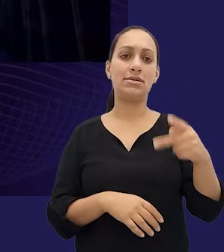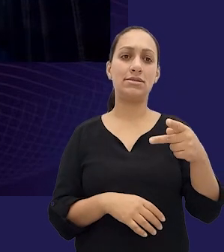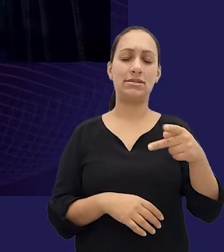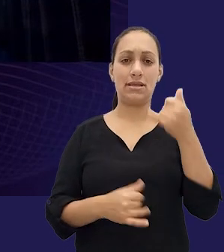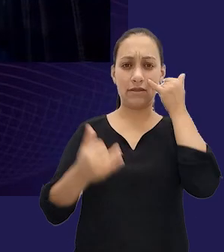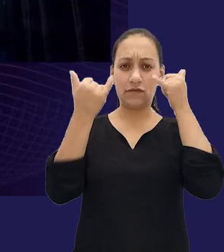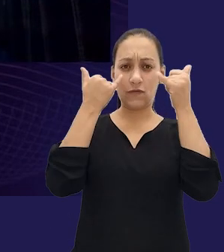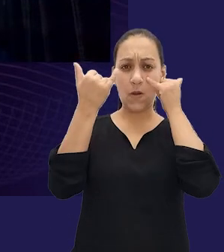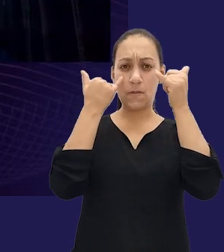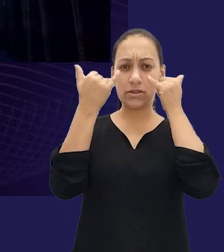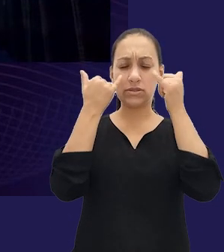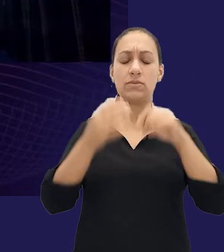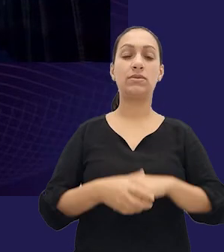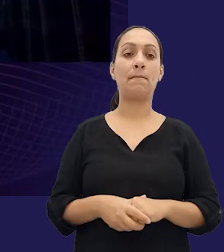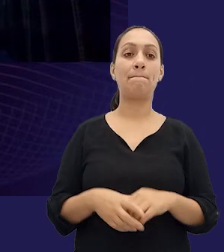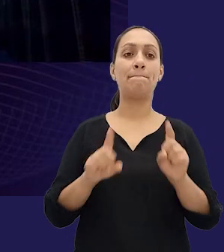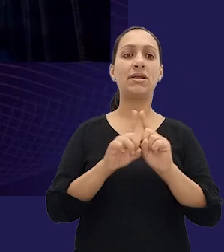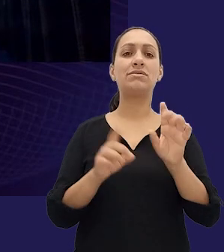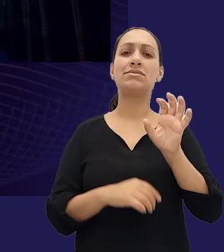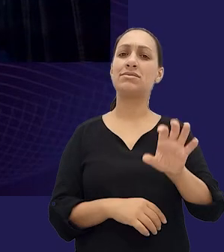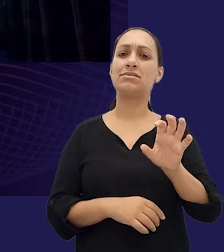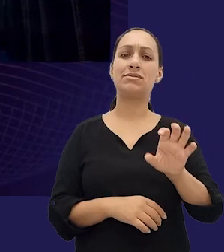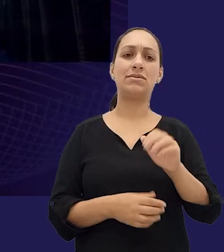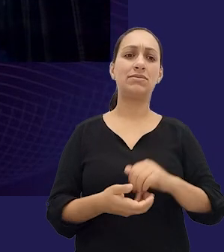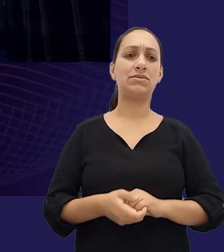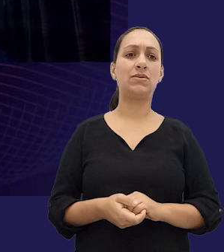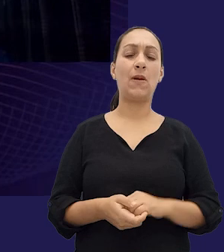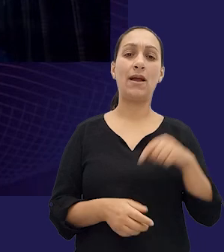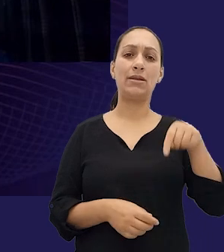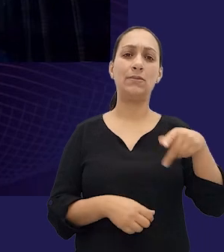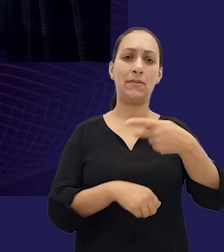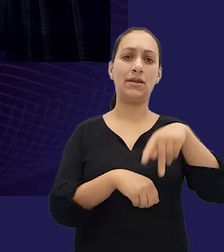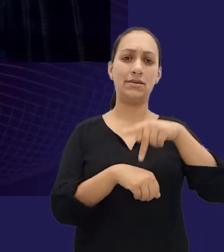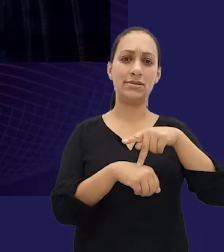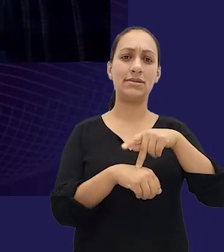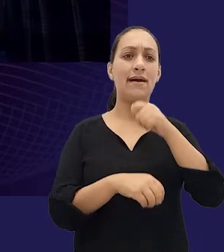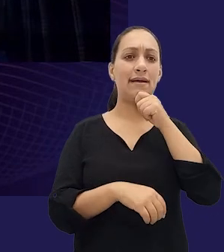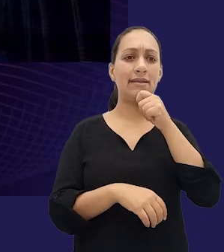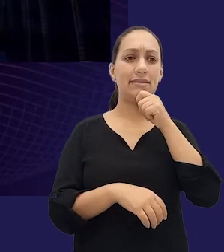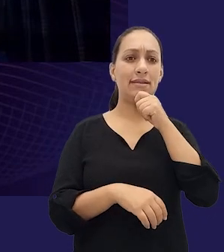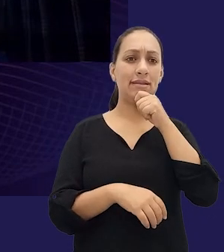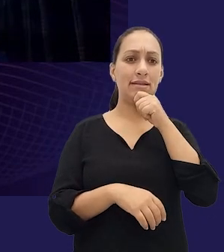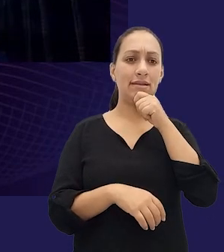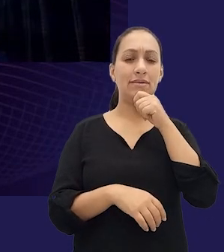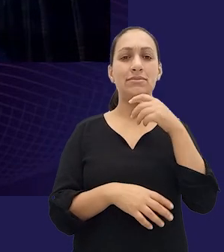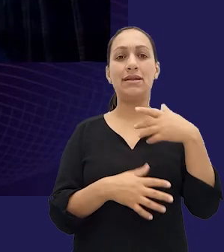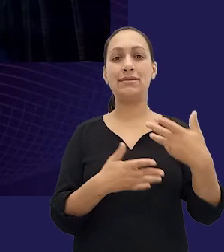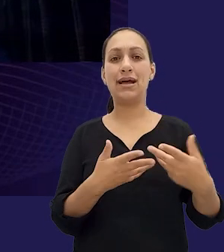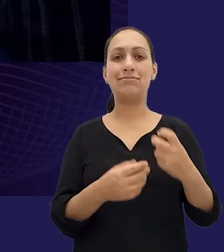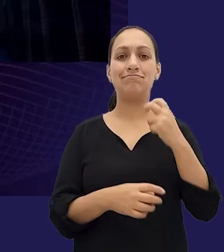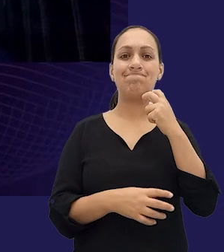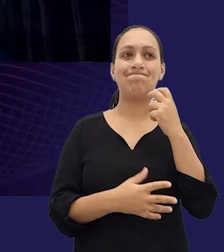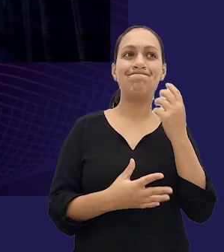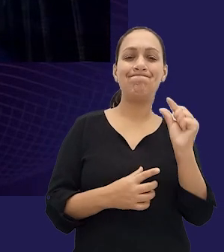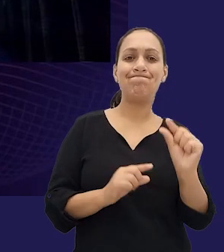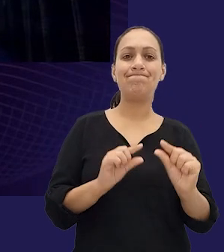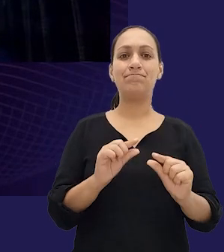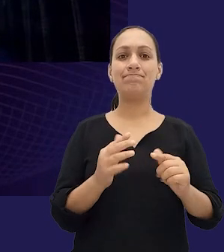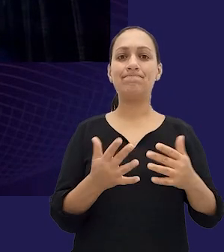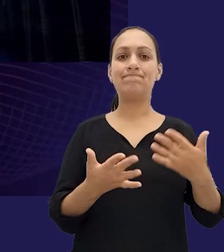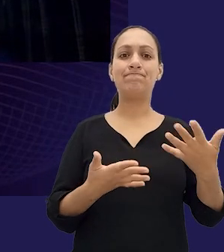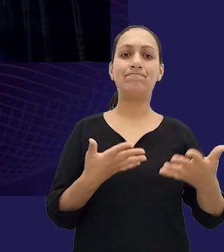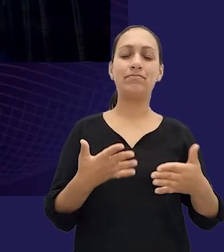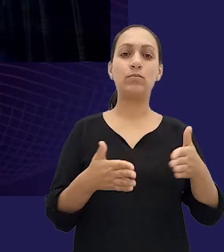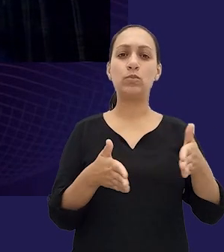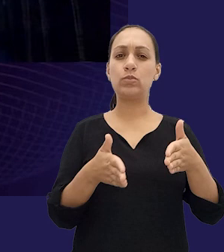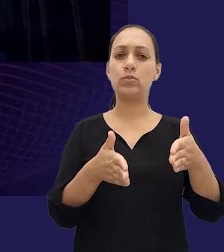nessas informações, mas isso é muito incipiente. Aqui no nosso país, realmente ainda é muito, muito tímido, né, está andando assim